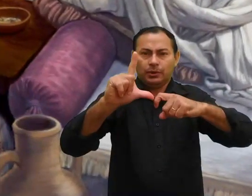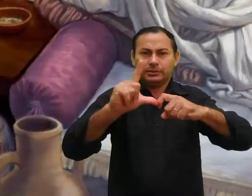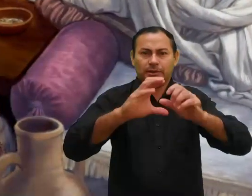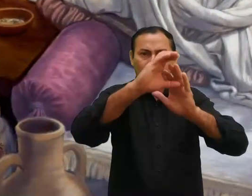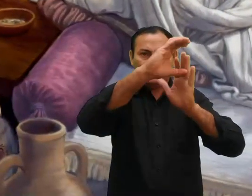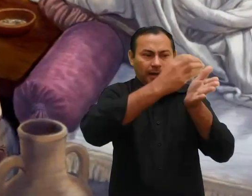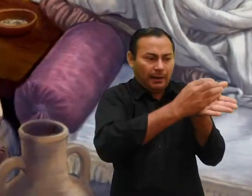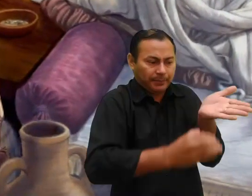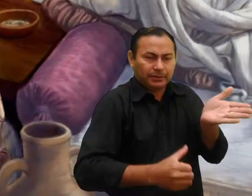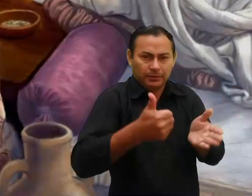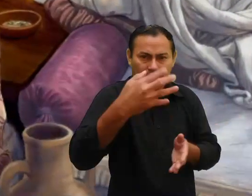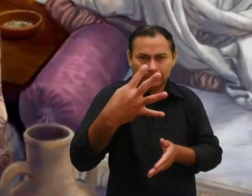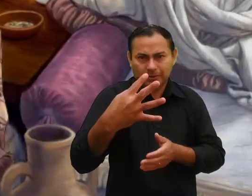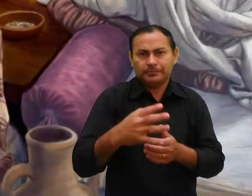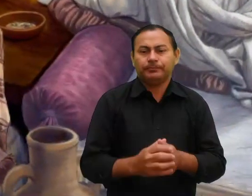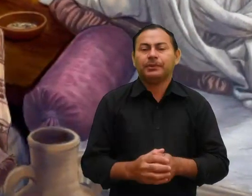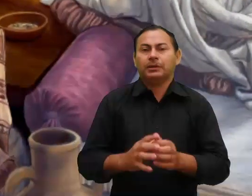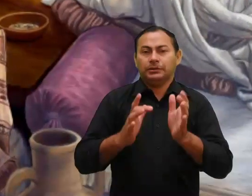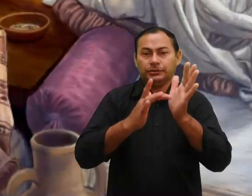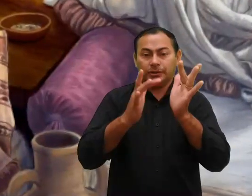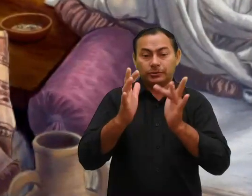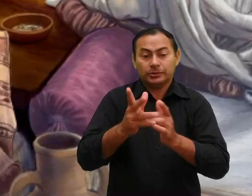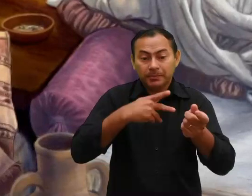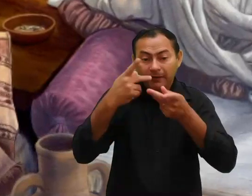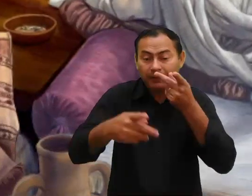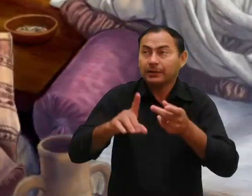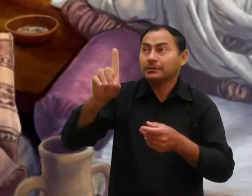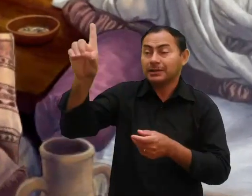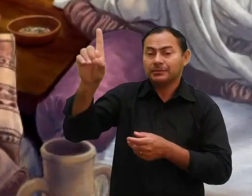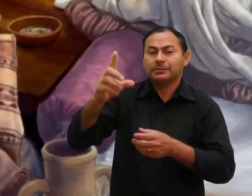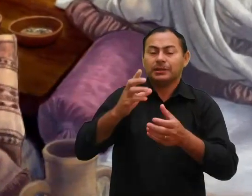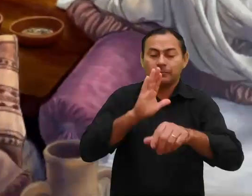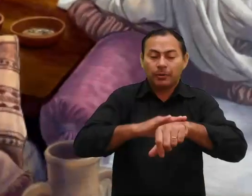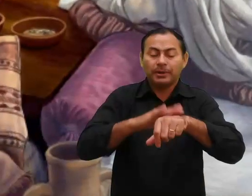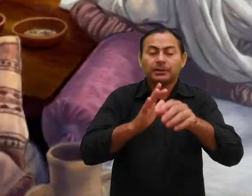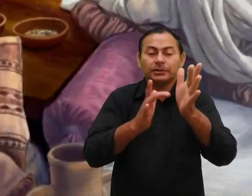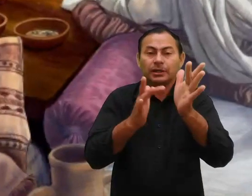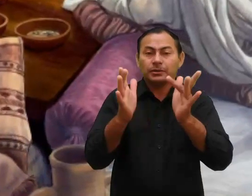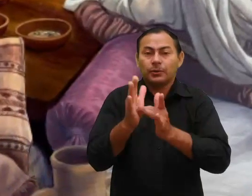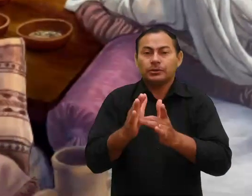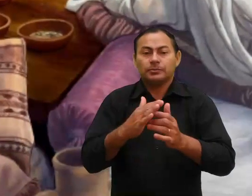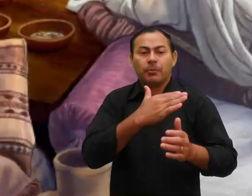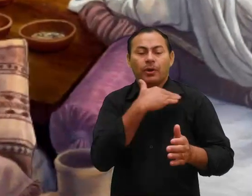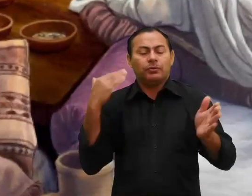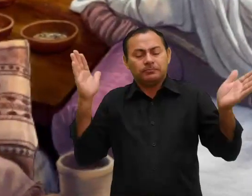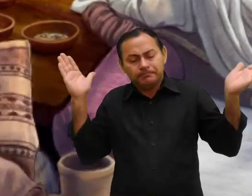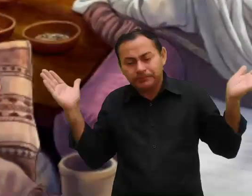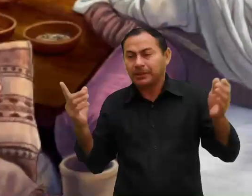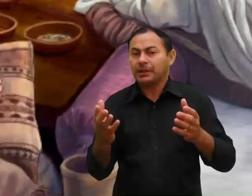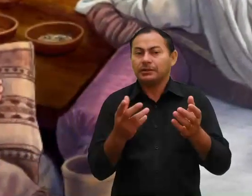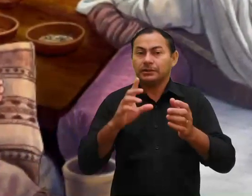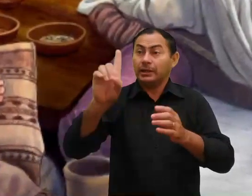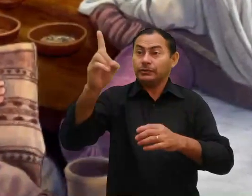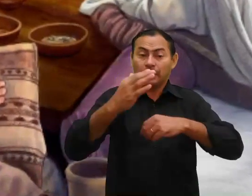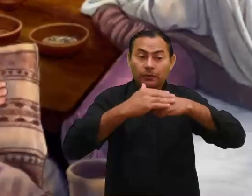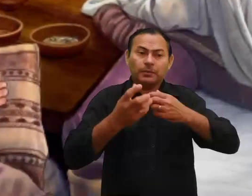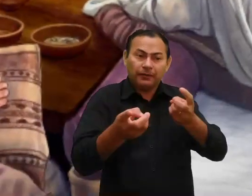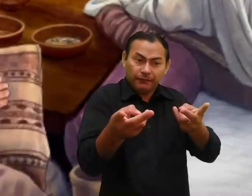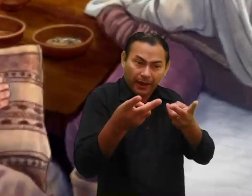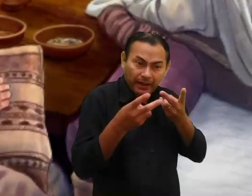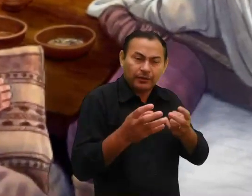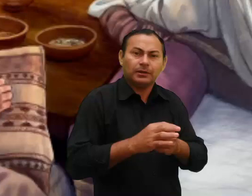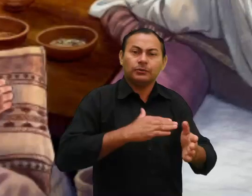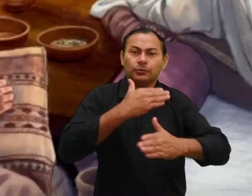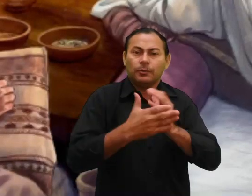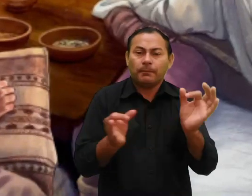14. Deus está dizendo para nós a mesma coisa desde que Jesus morreu na cruz. Venham, está tudo pronto.